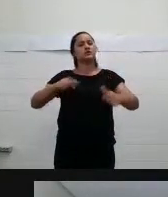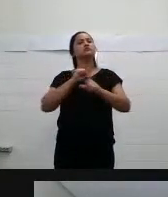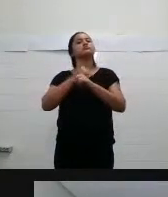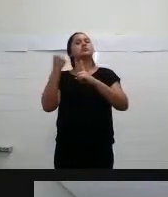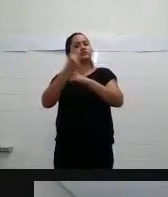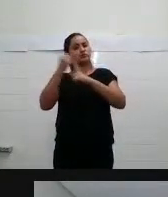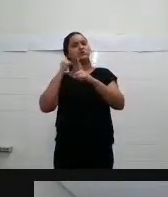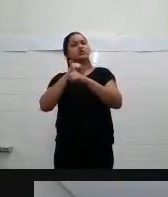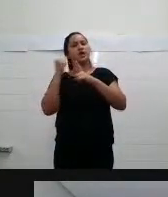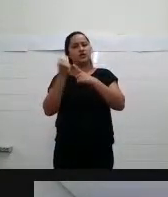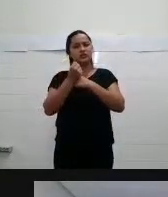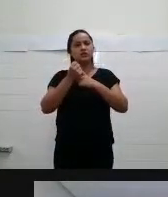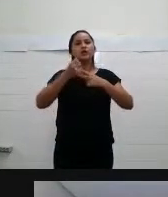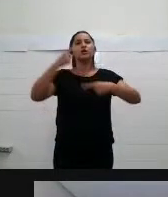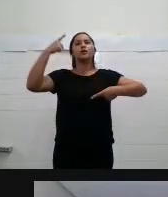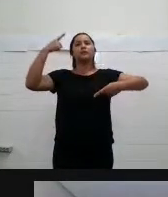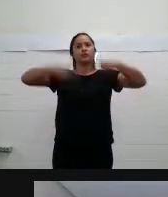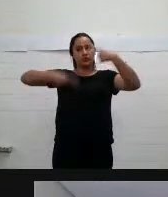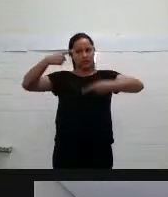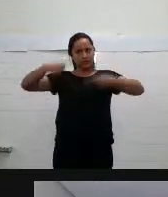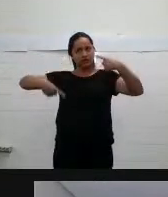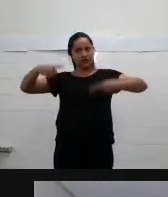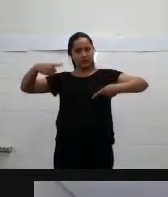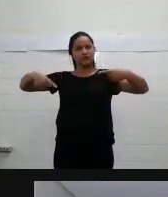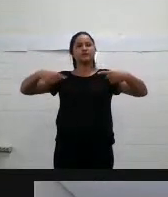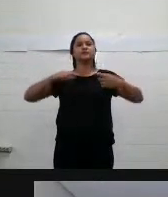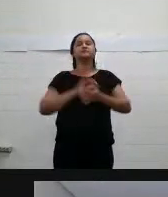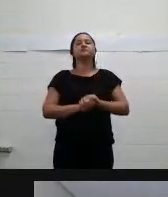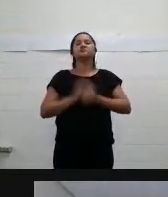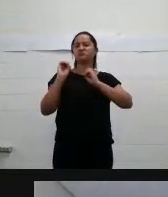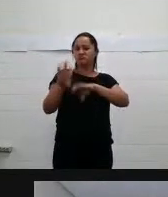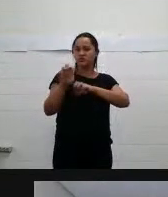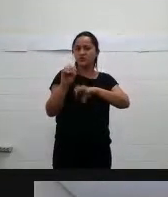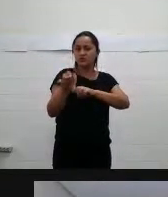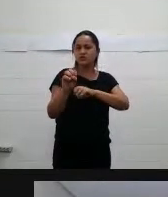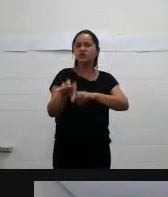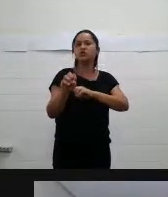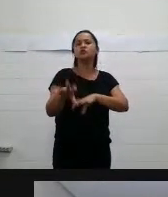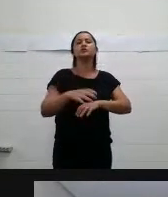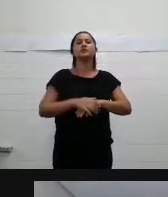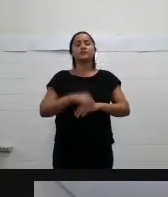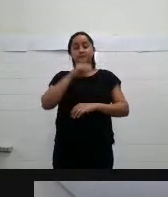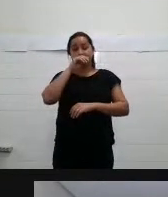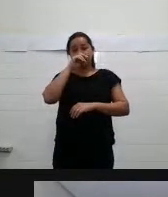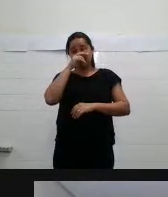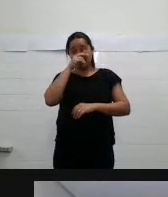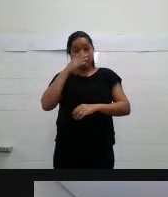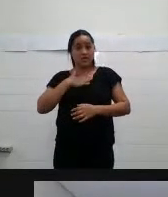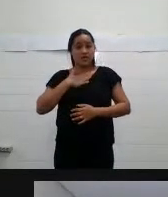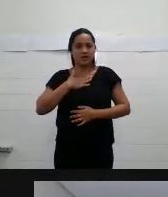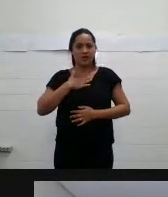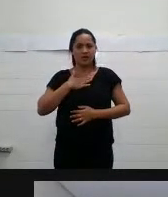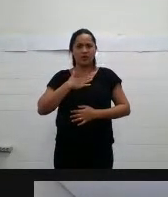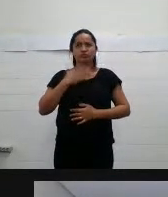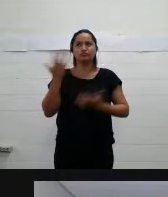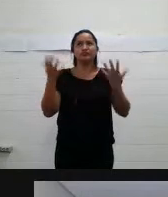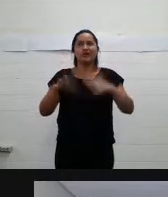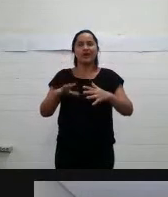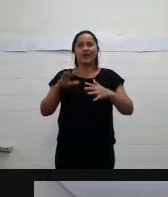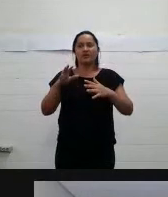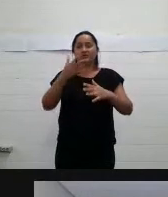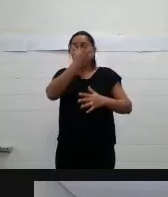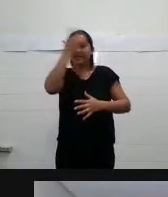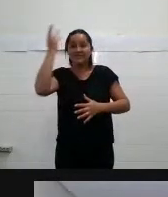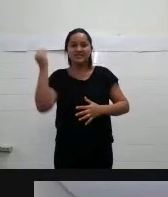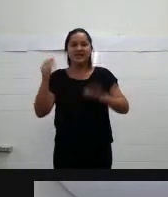Social, política, né? Educacional. Isso é muito importante. E eu não gostaria de deixar passar a importância da Lei